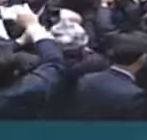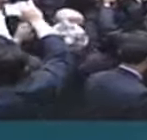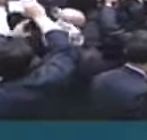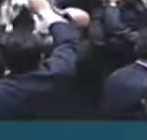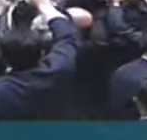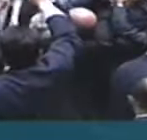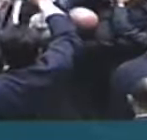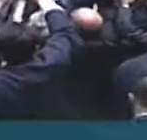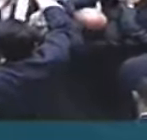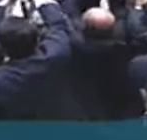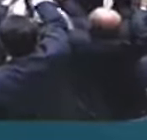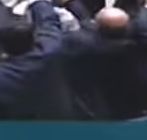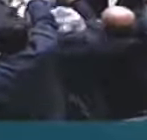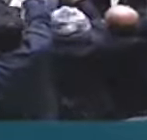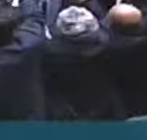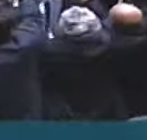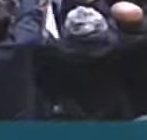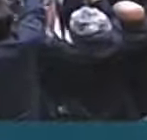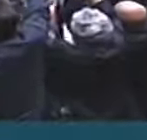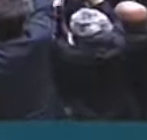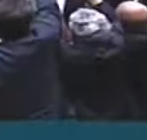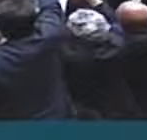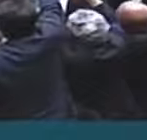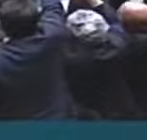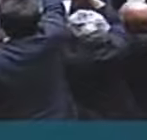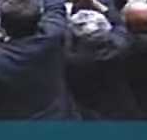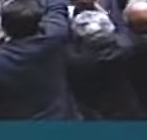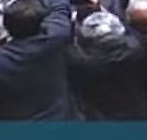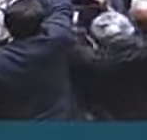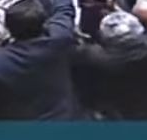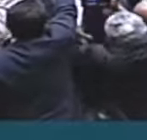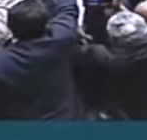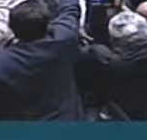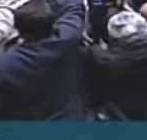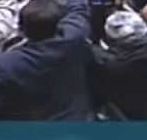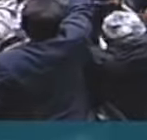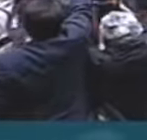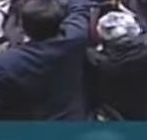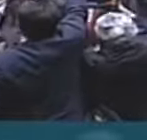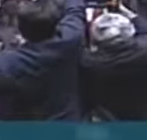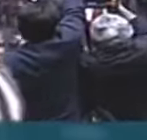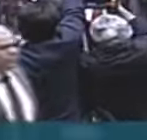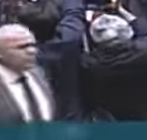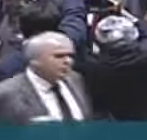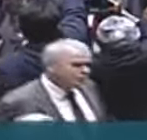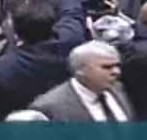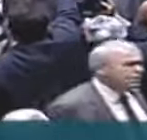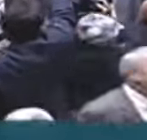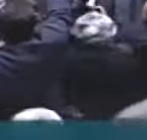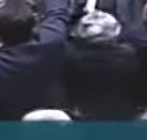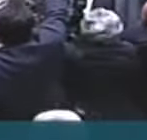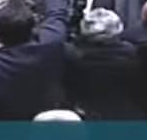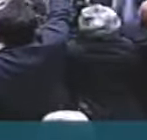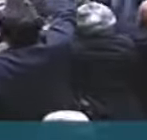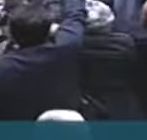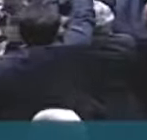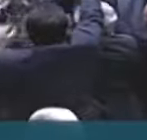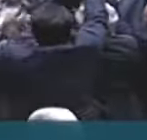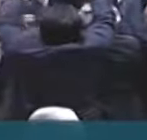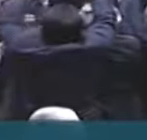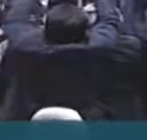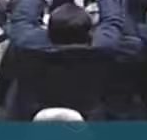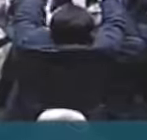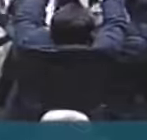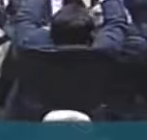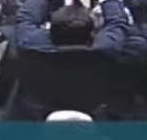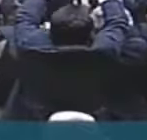vários deputados comemorando aqui a aprovação mais cedo, há uns minutinhos, há uns 10 minutos, da proposta de emenda à Constituição que